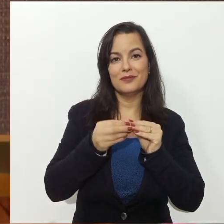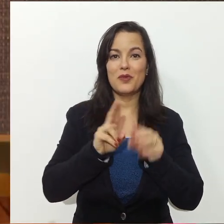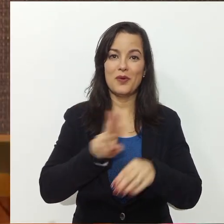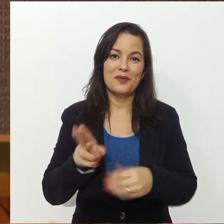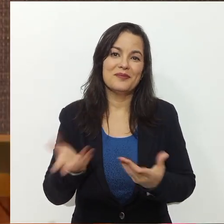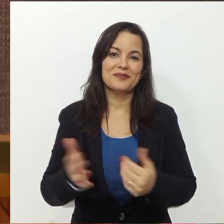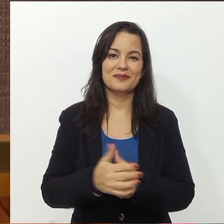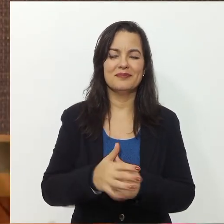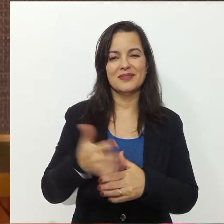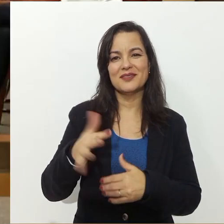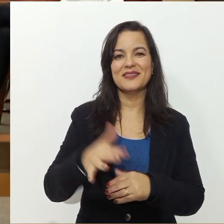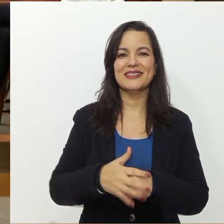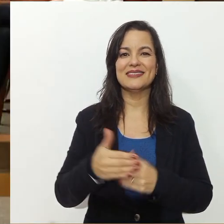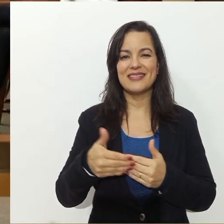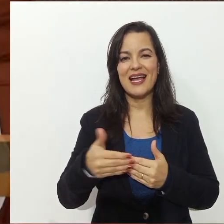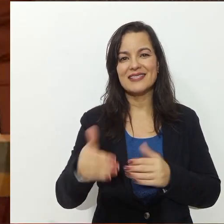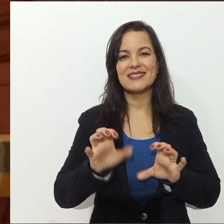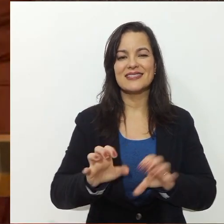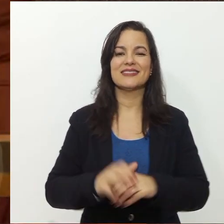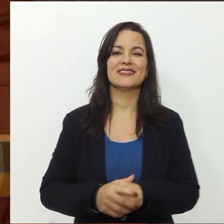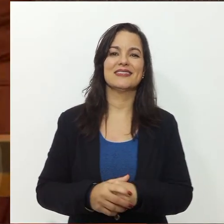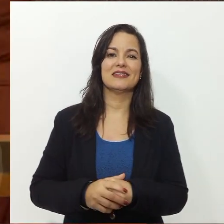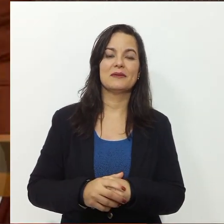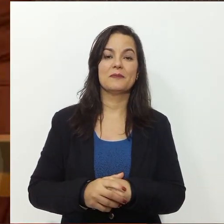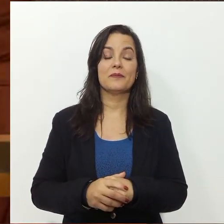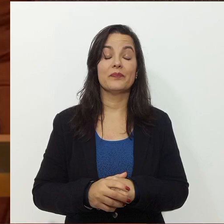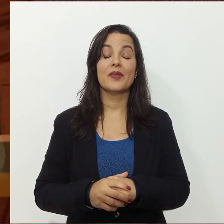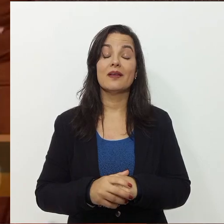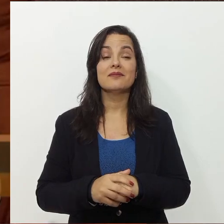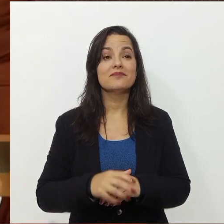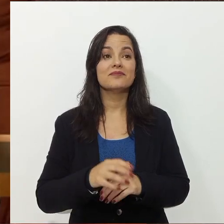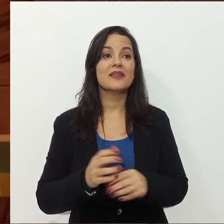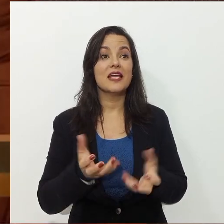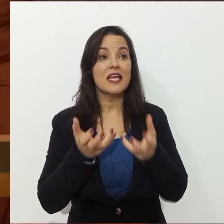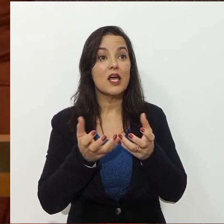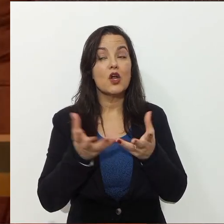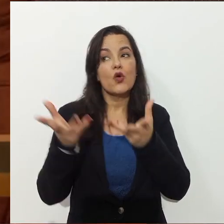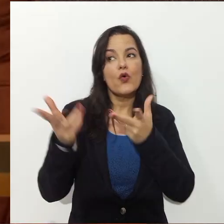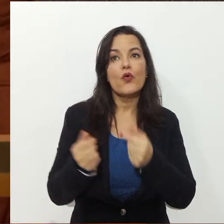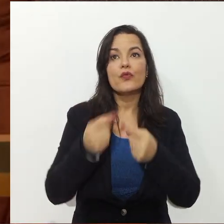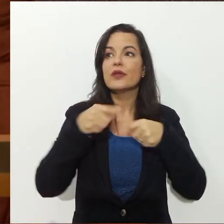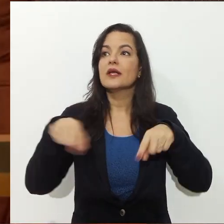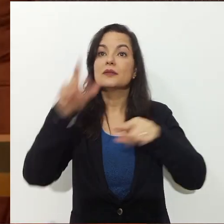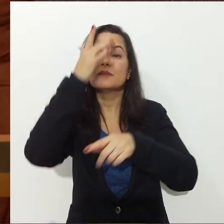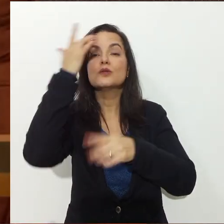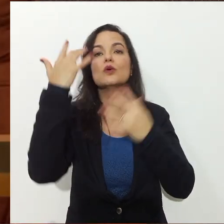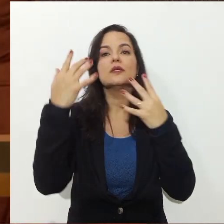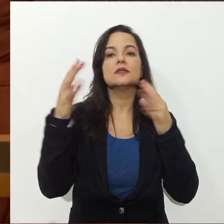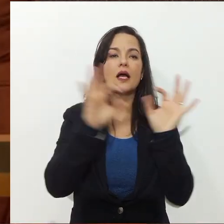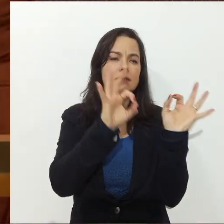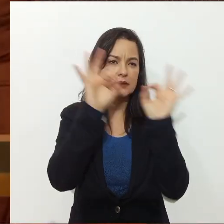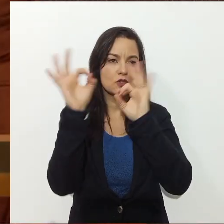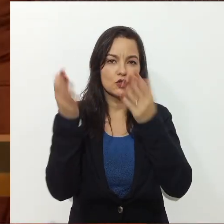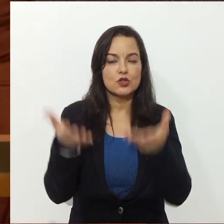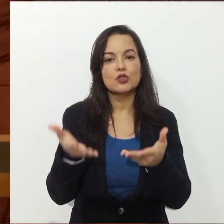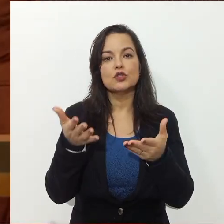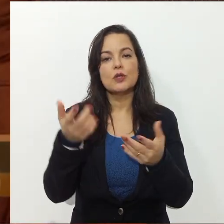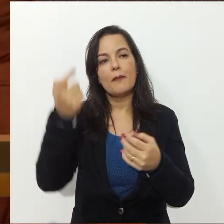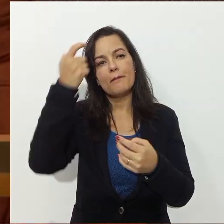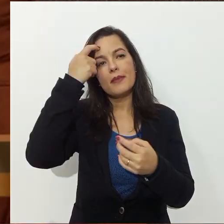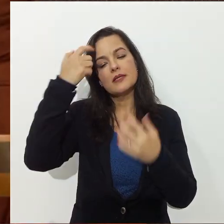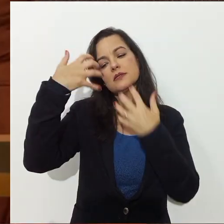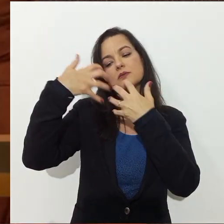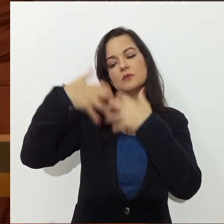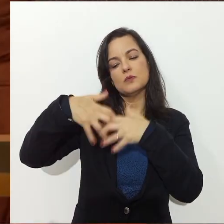é por aí mais ou menos. Eu queria agora convidar, inclusive, a nossa audiência a fazer uma reflexão junto com a gente, porque se a gente for parar